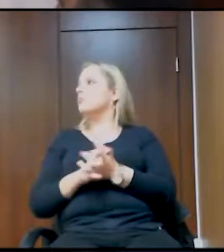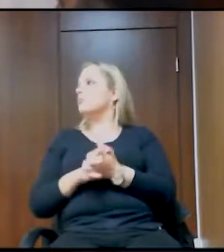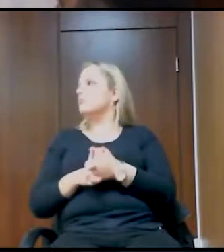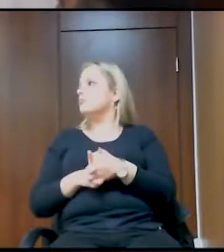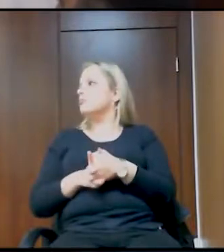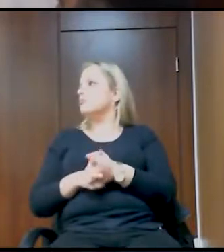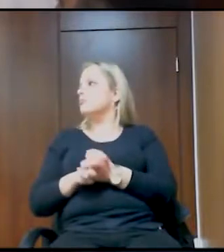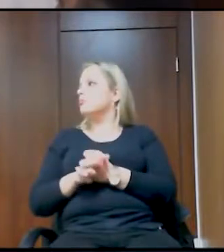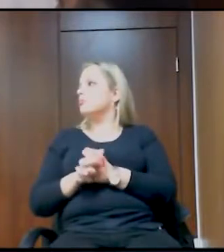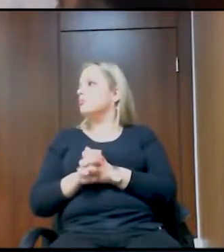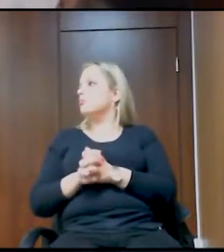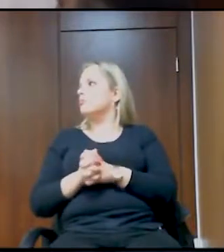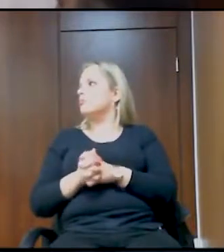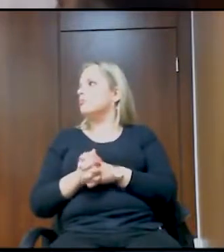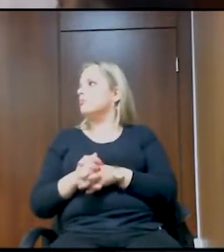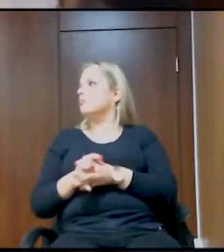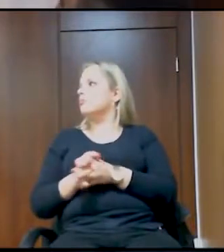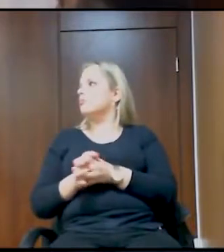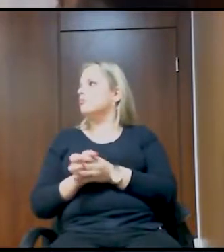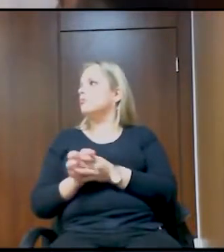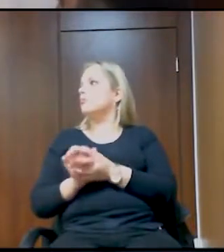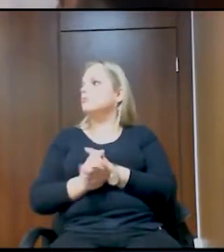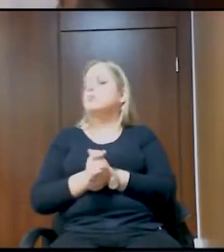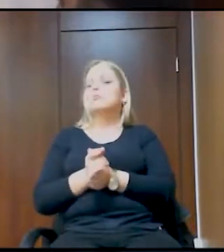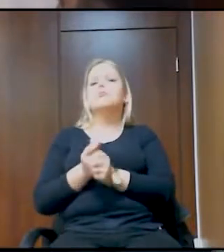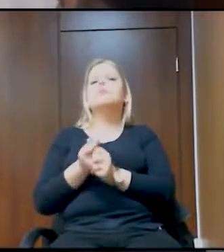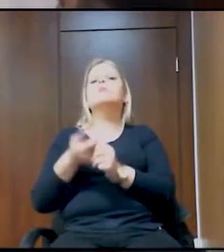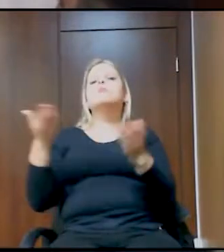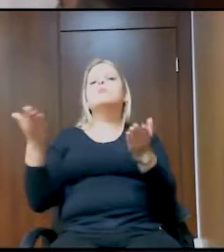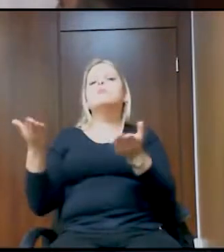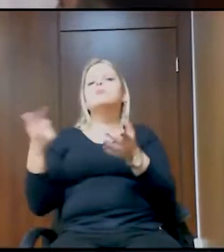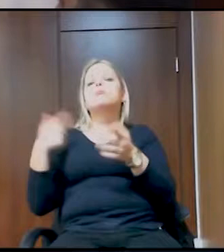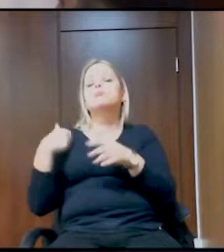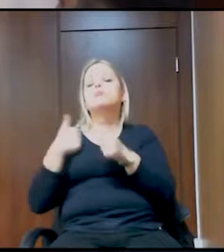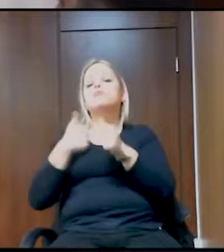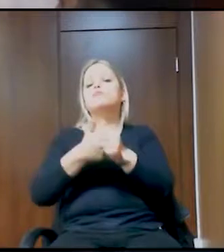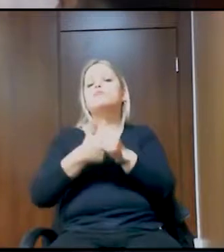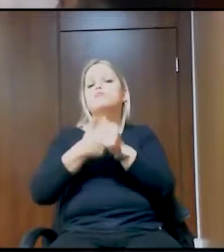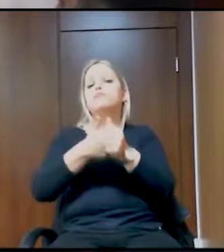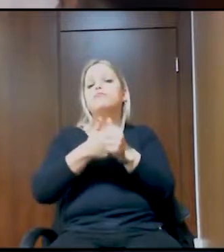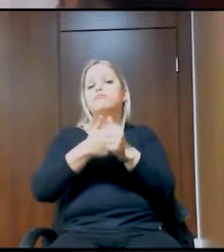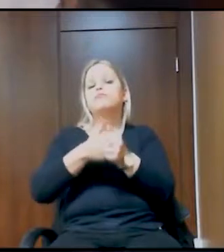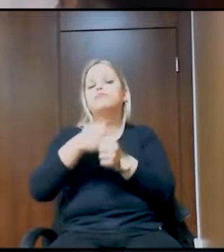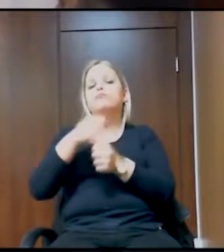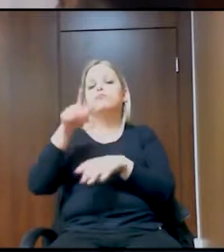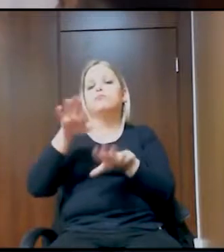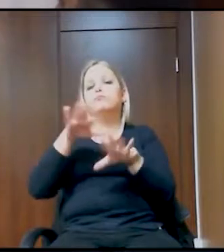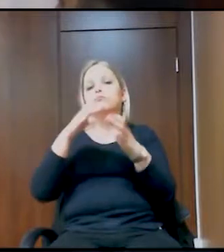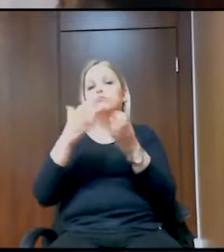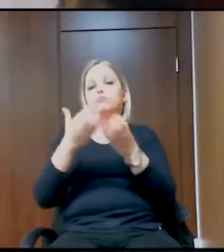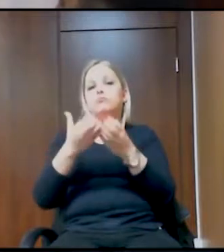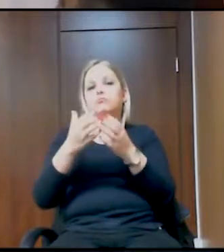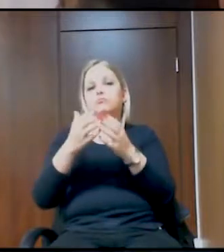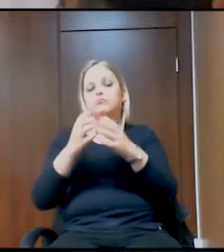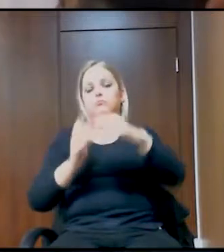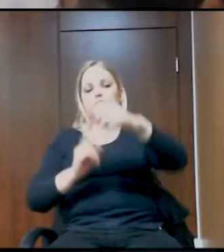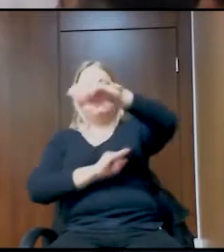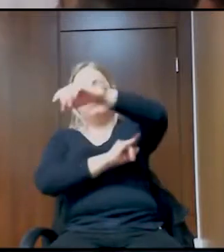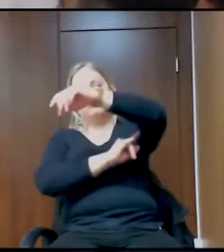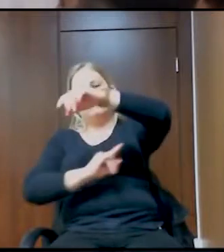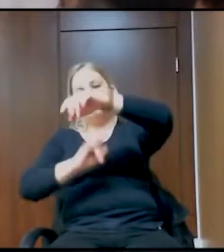Hoje venho acompanhando, nesse exato momento, a comunidade debaixo da ponte do